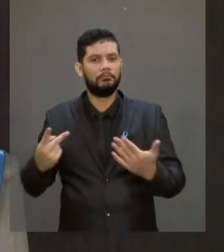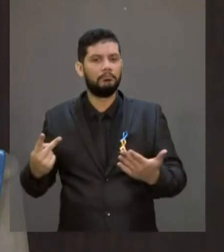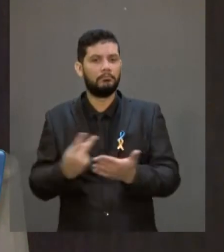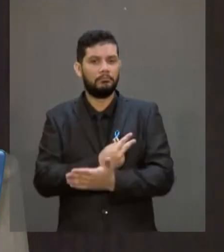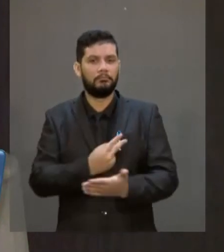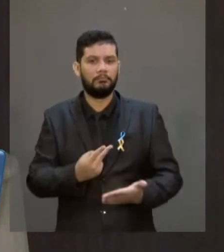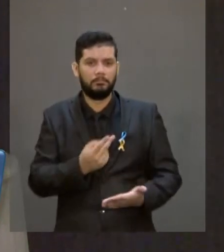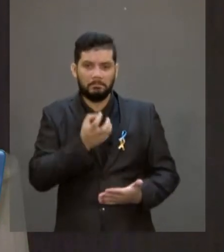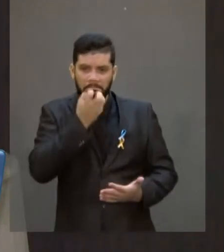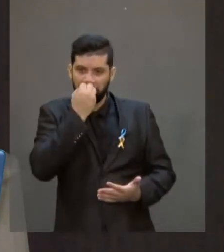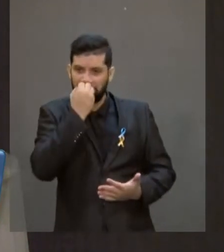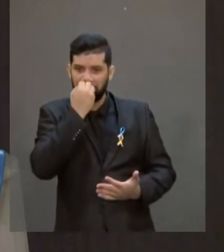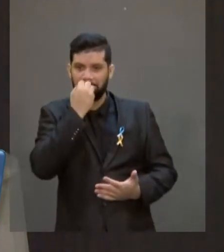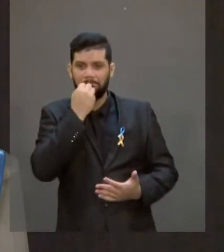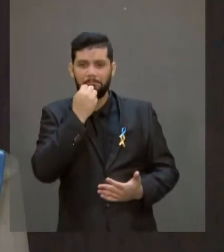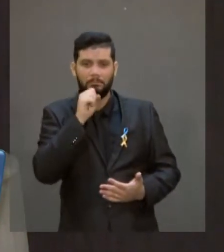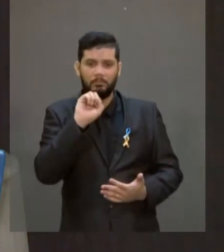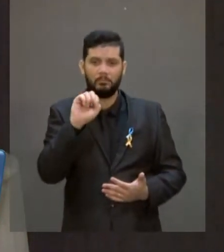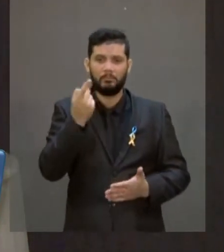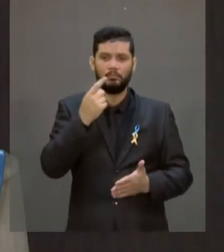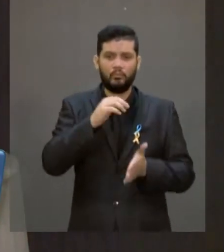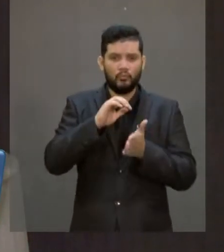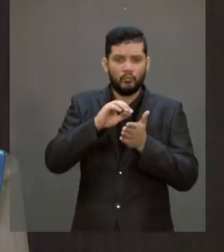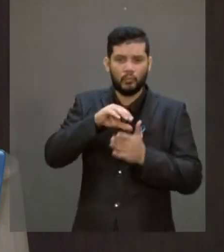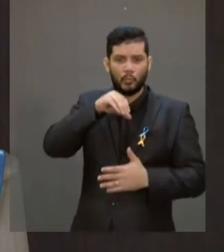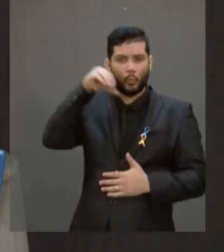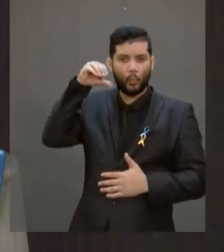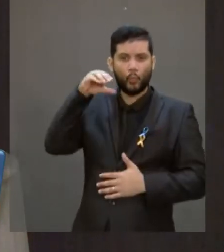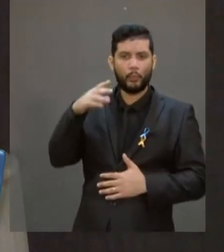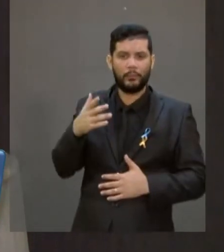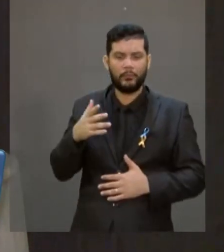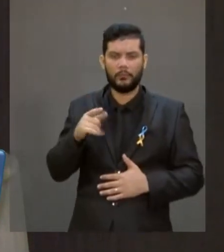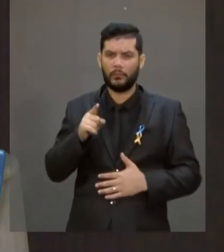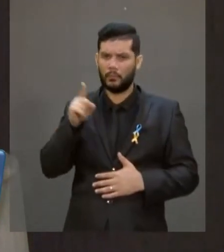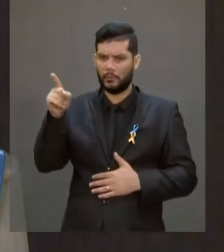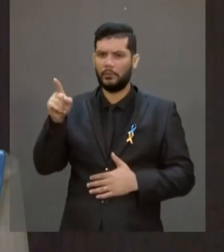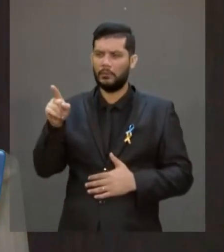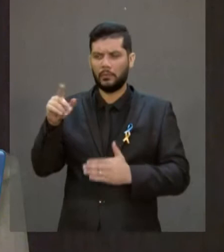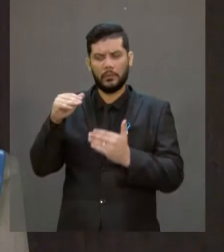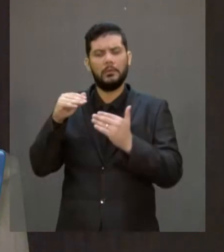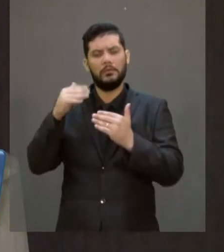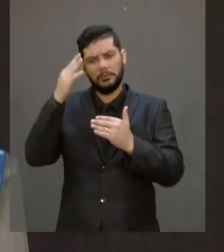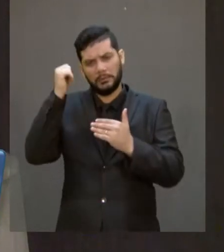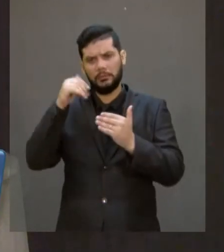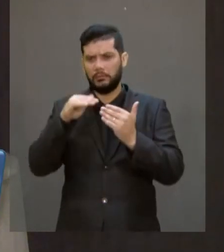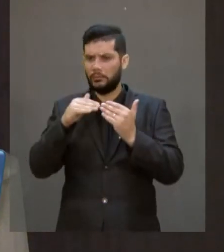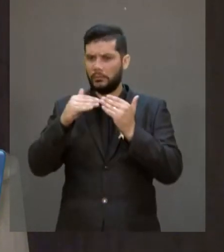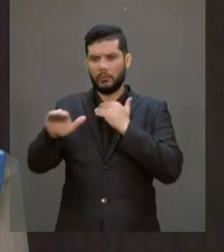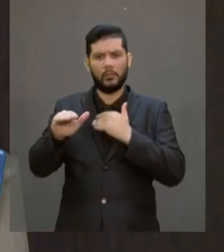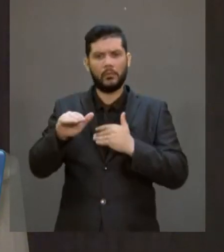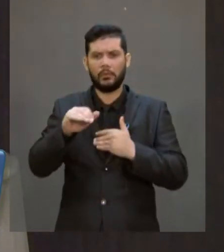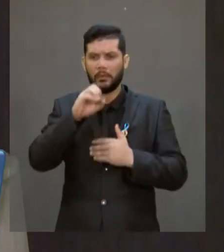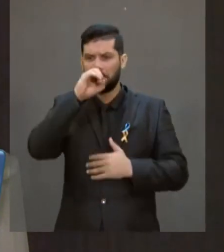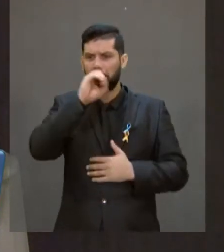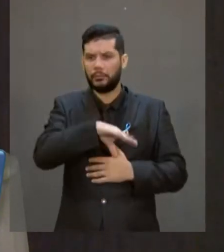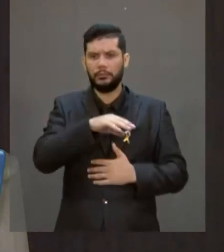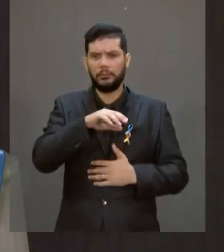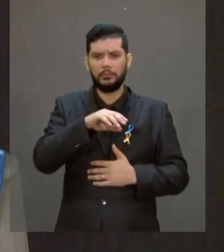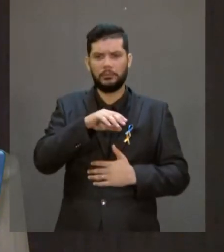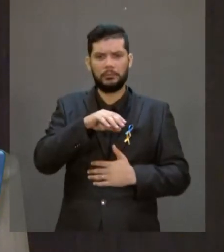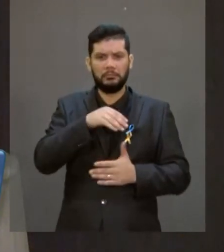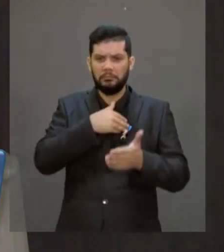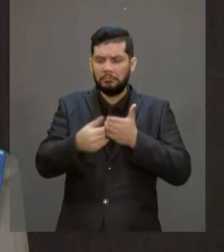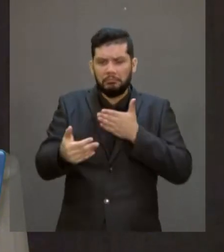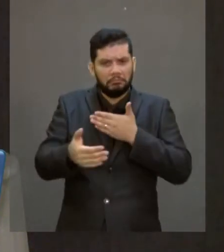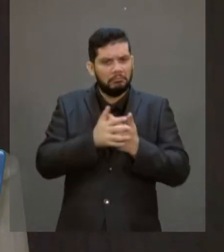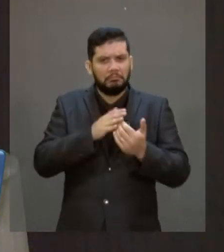pelo silêncio, seja pela omissão, porque eu sei que Vossa Excelência não há de concordar com abusos e violências de quem quer que